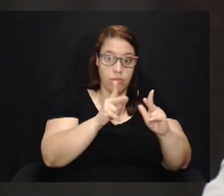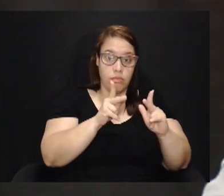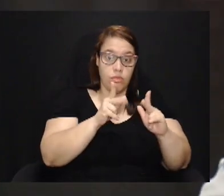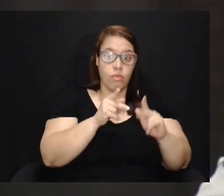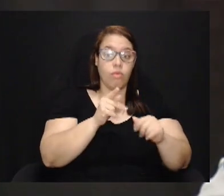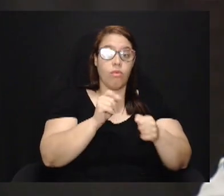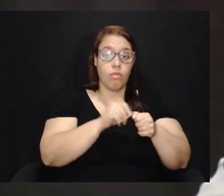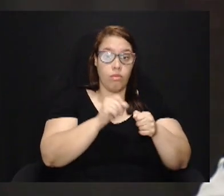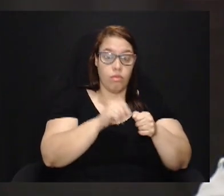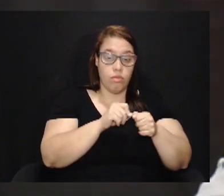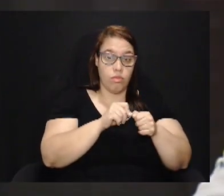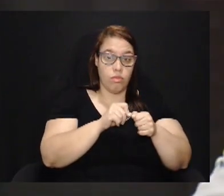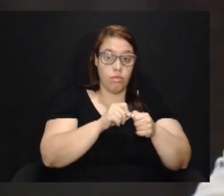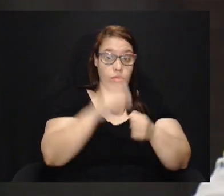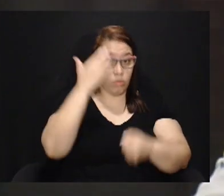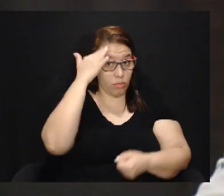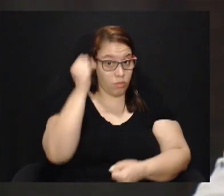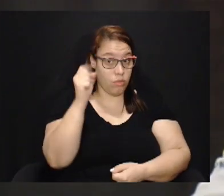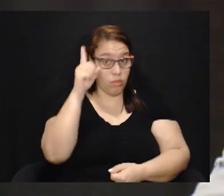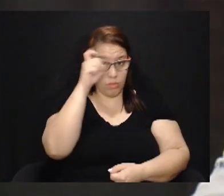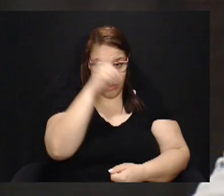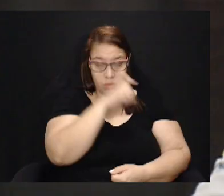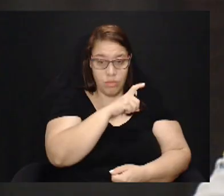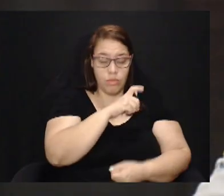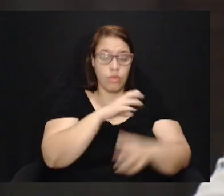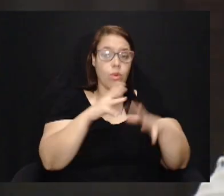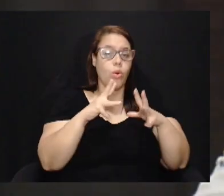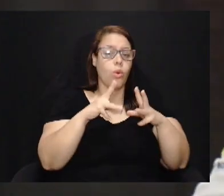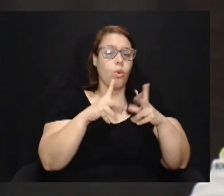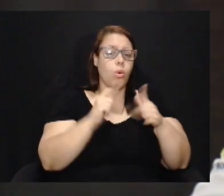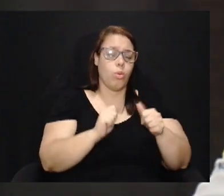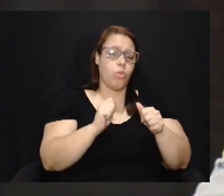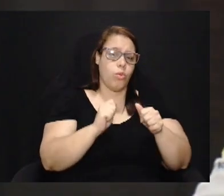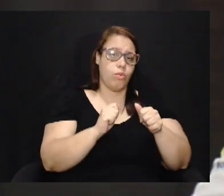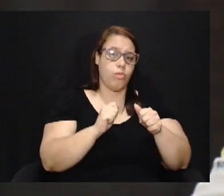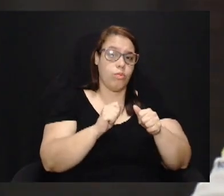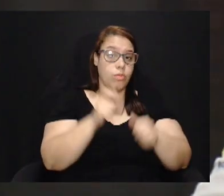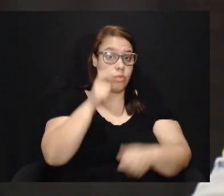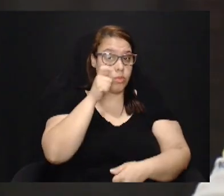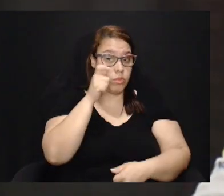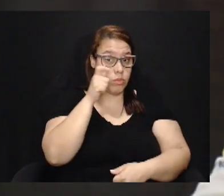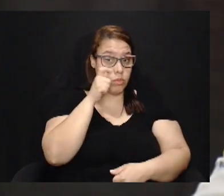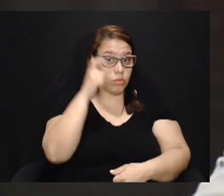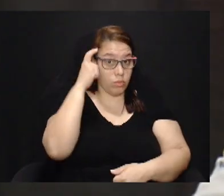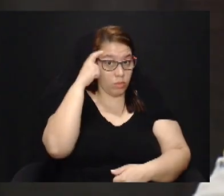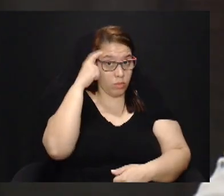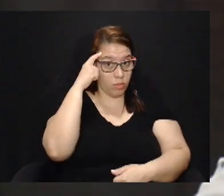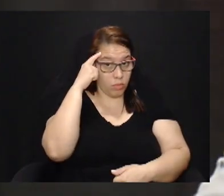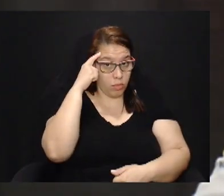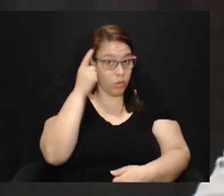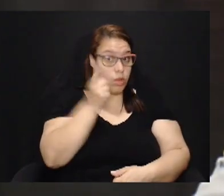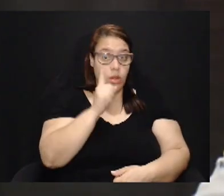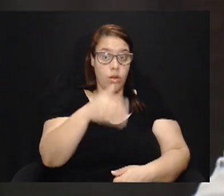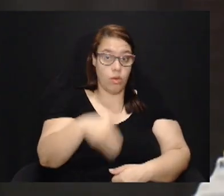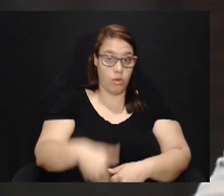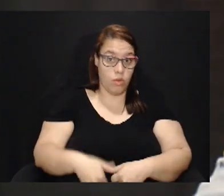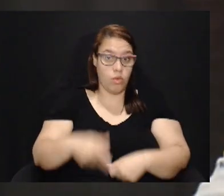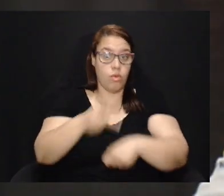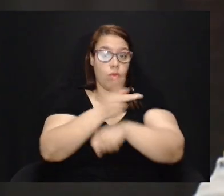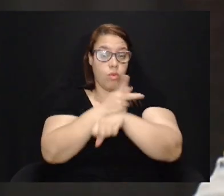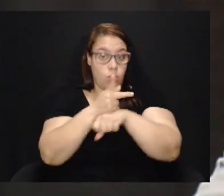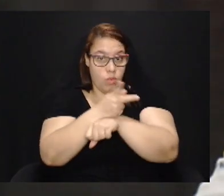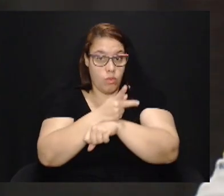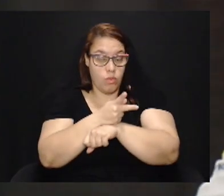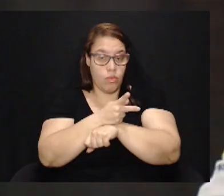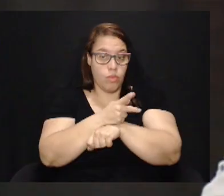Eu sei que é difícil, ali no momento de tudo isso, o interessante é você pensar, se eu não é fome, eu vou ter que buscar alguma outra coisa,